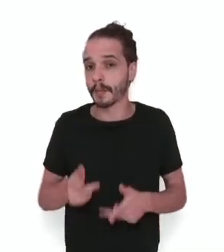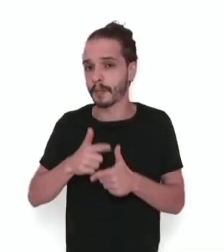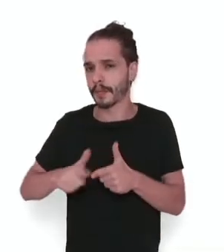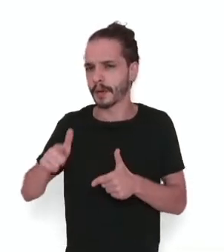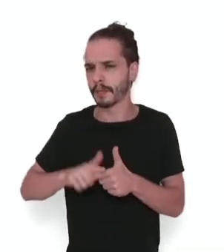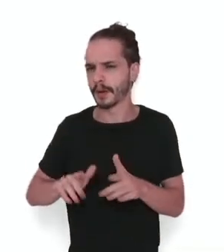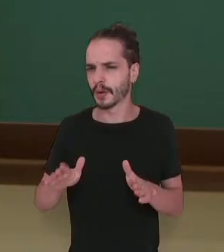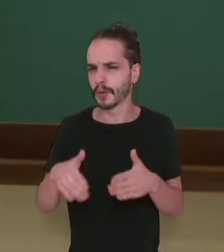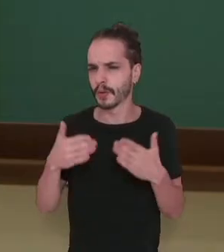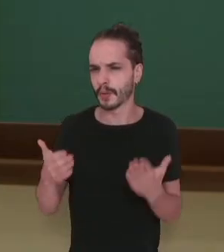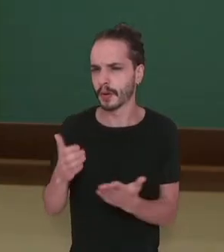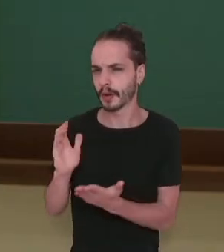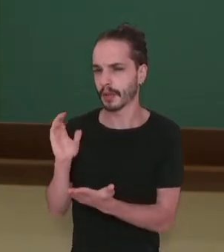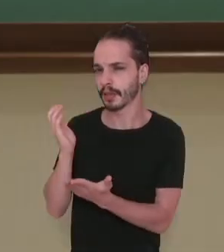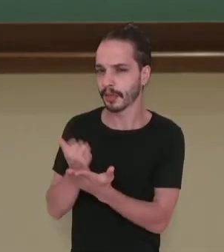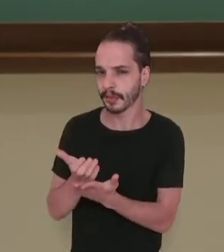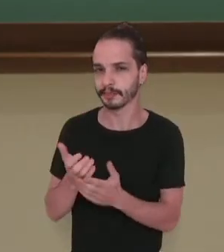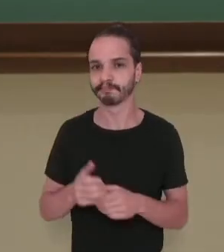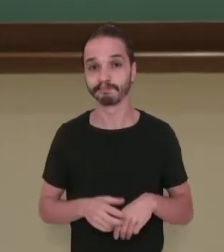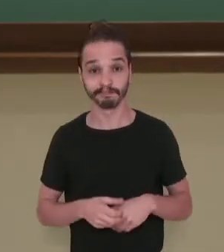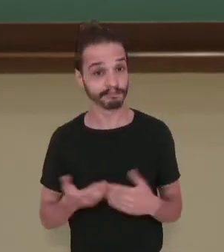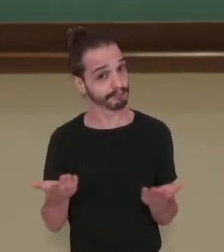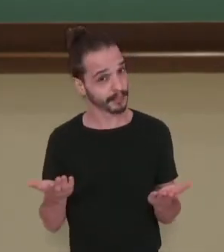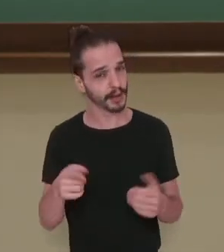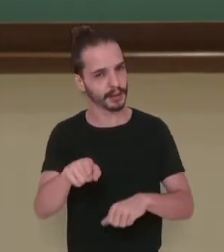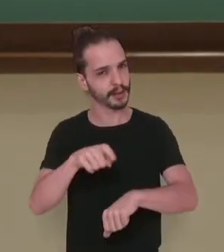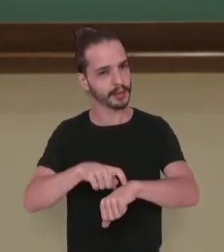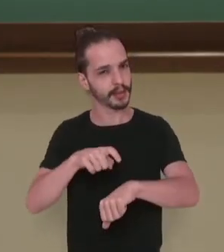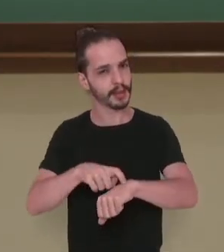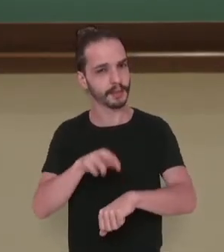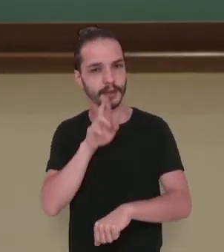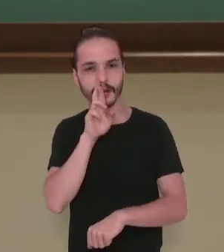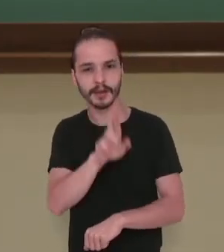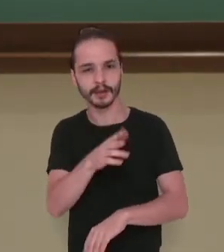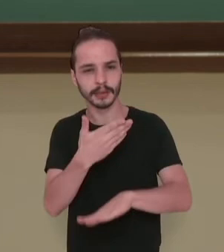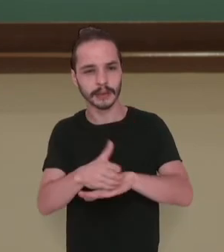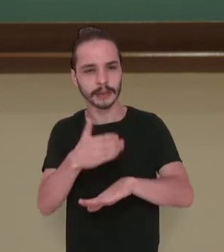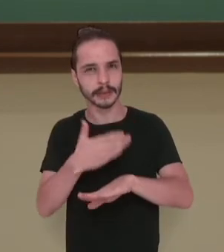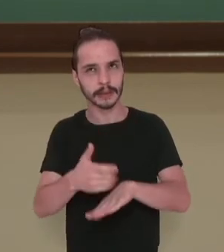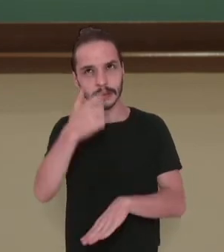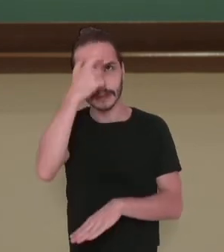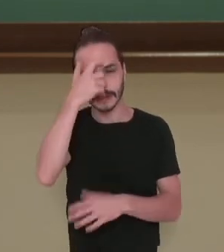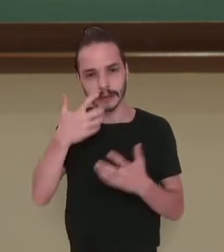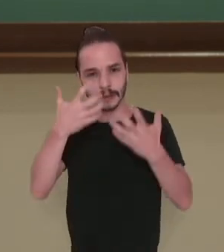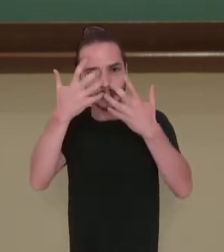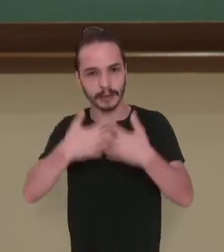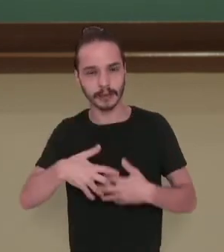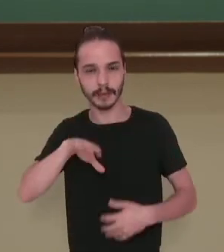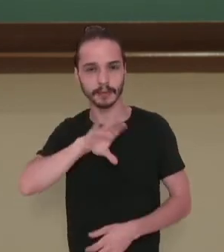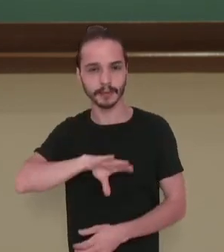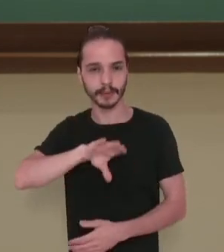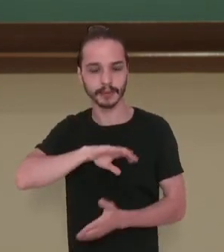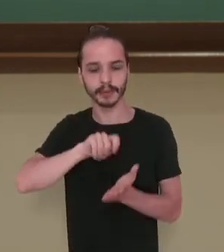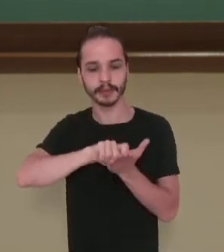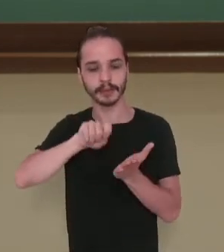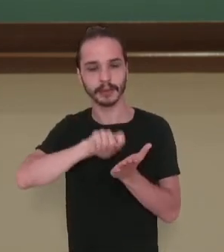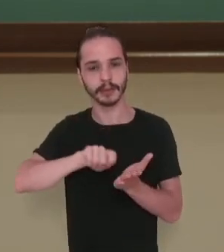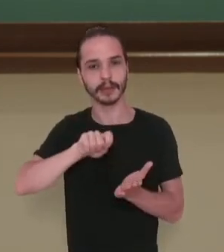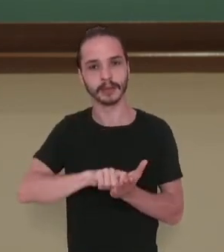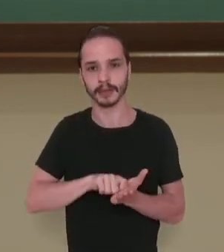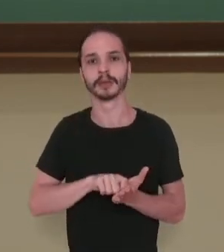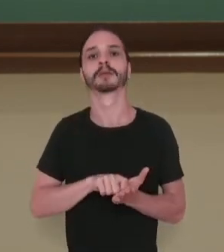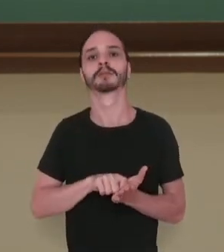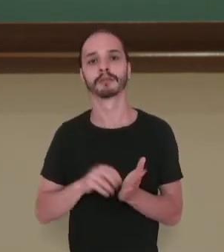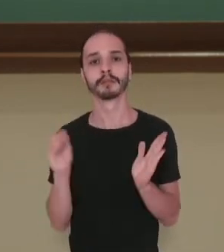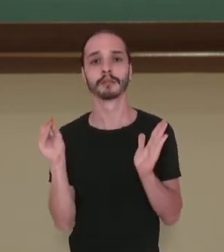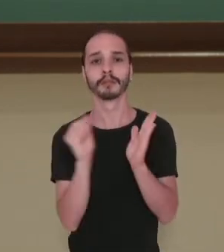Qual é essa tese? E aí, mais um tempinho para vocês treinarem a proficiência na língua portuguesa escrita, elaborando uma ou duas